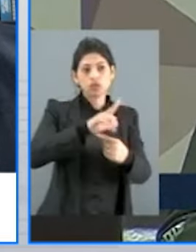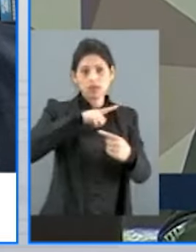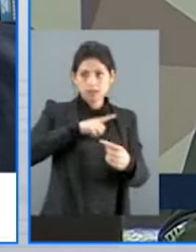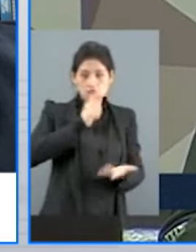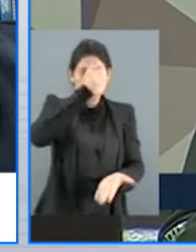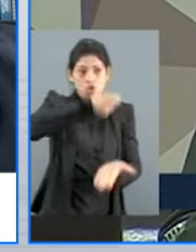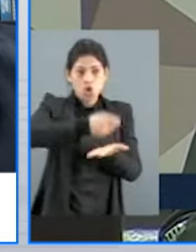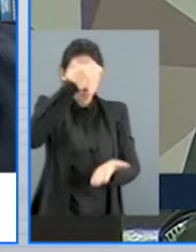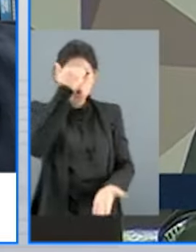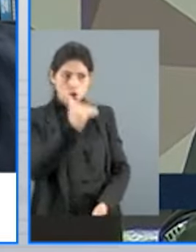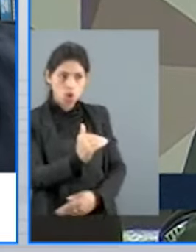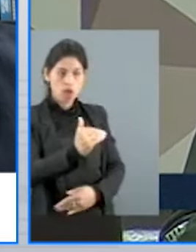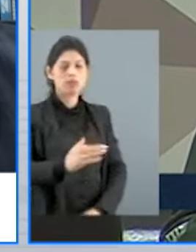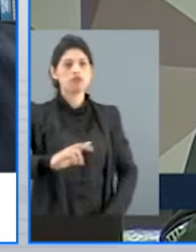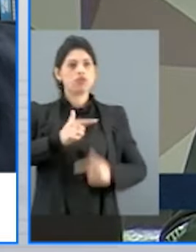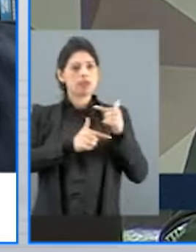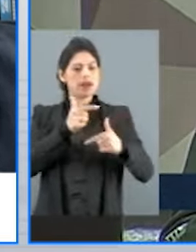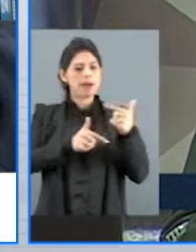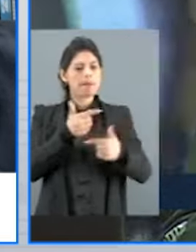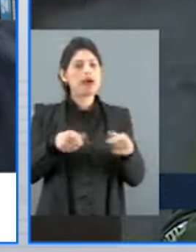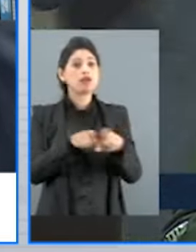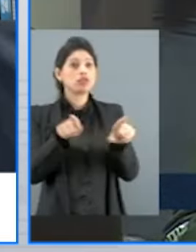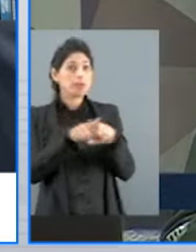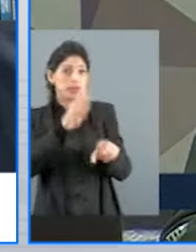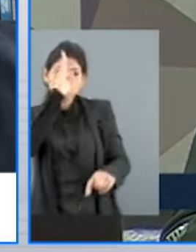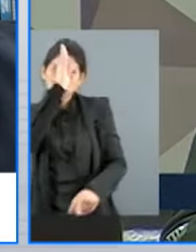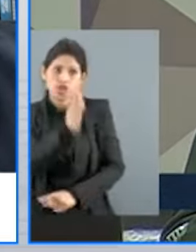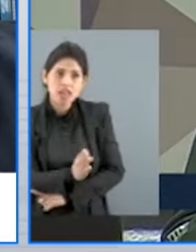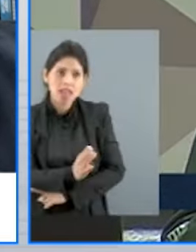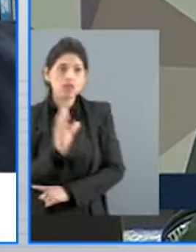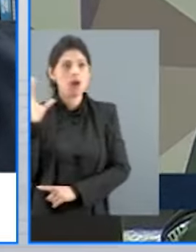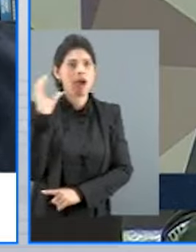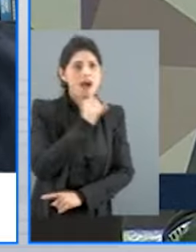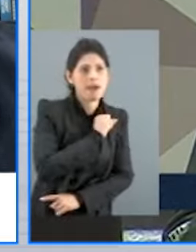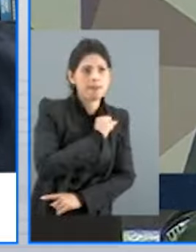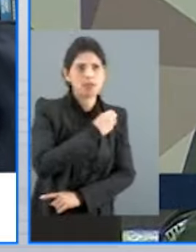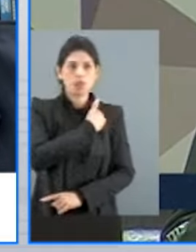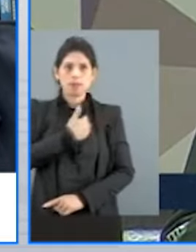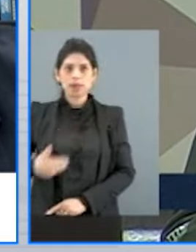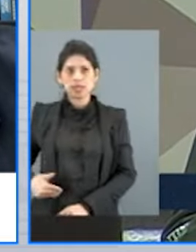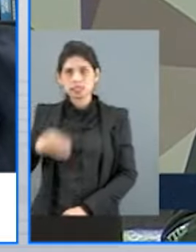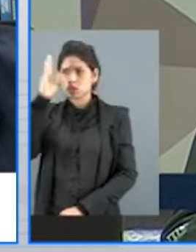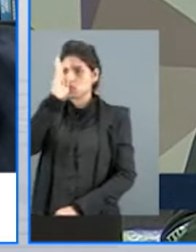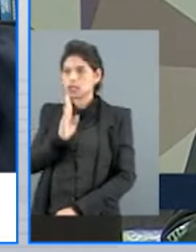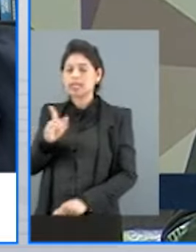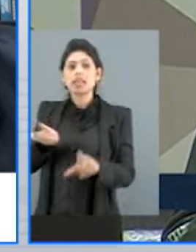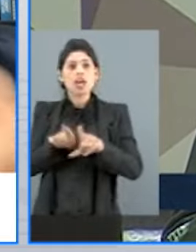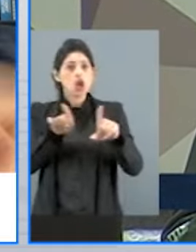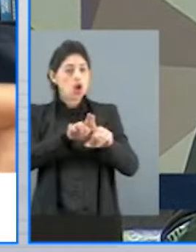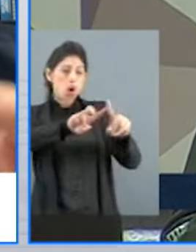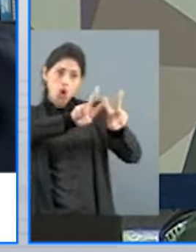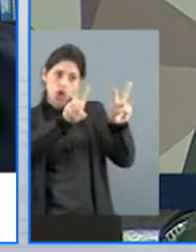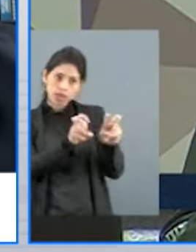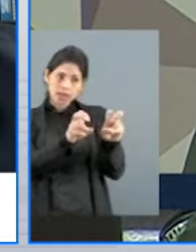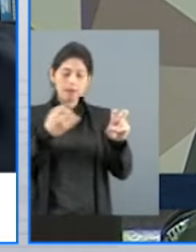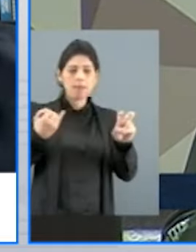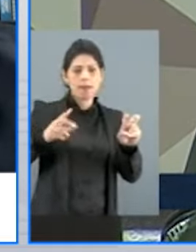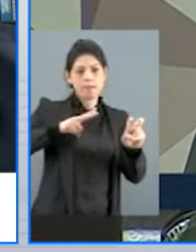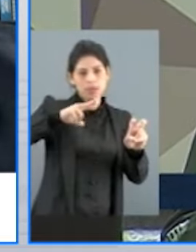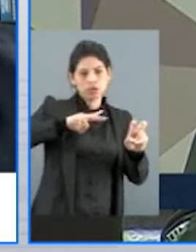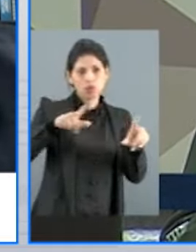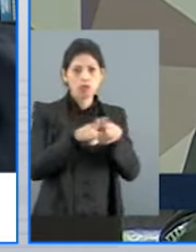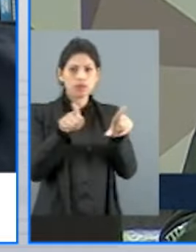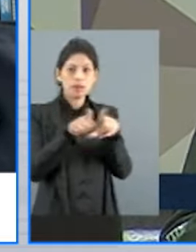apenas se vamos dizer assim, se beneficiar, mas saiu prejudicando um monte de gente que não foi